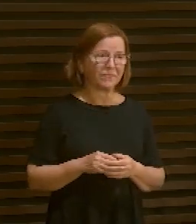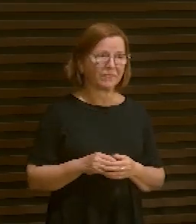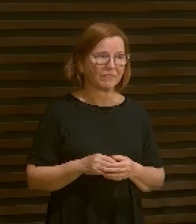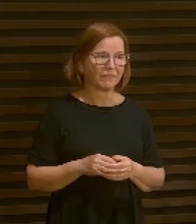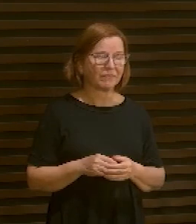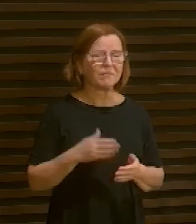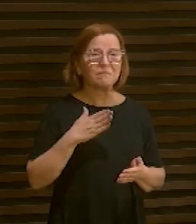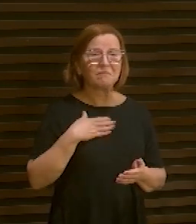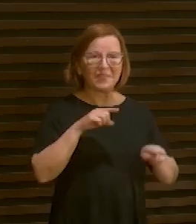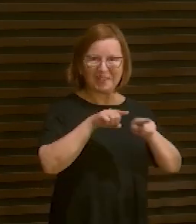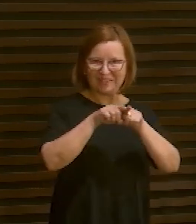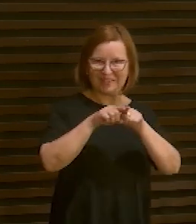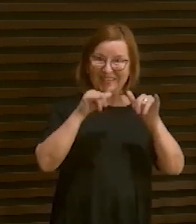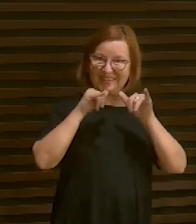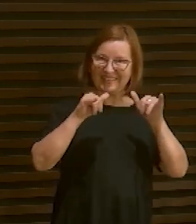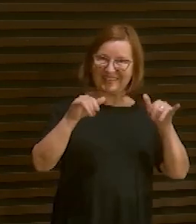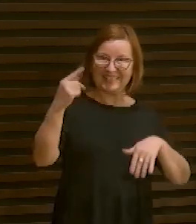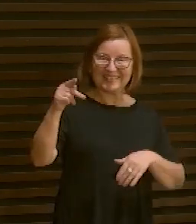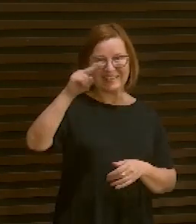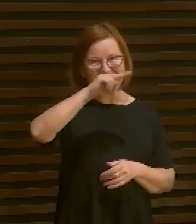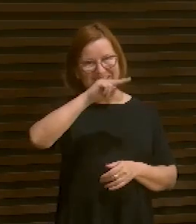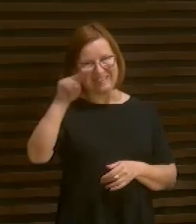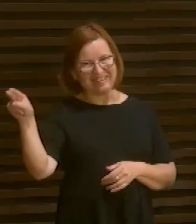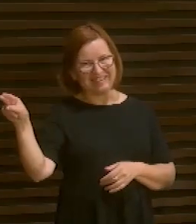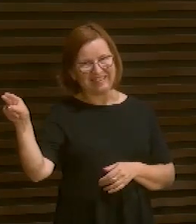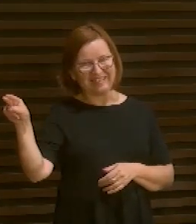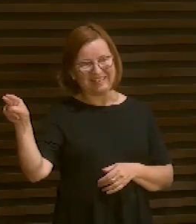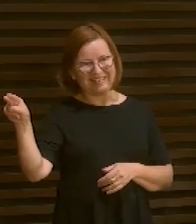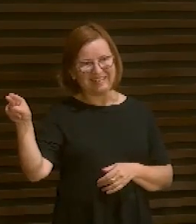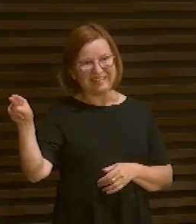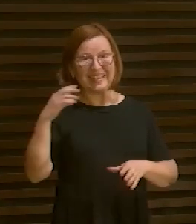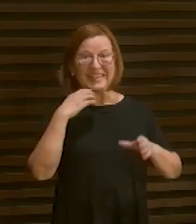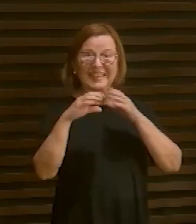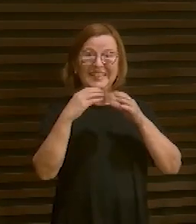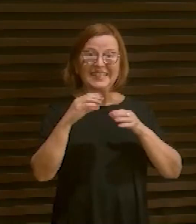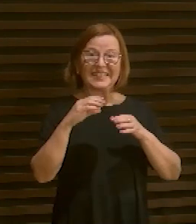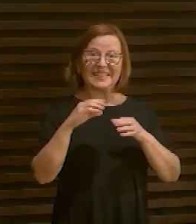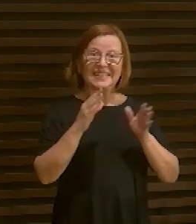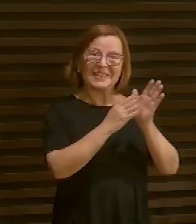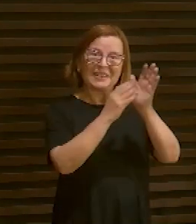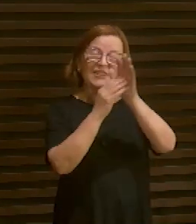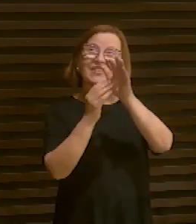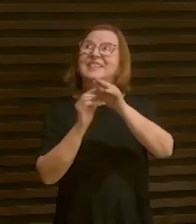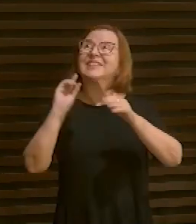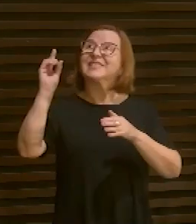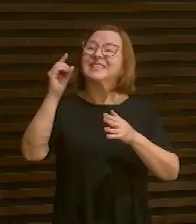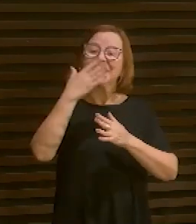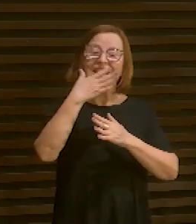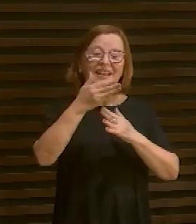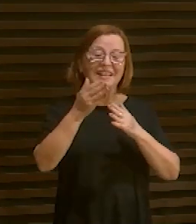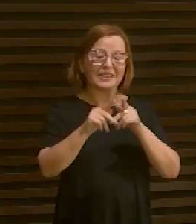A meus irmãos declararei o teu nome e cantar-te-ei louvores no meio da